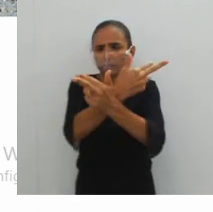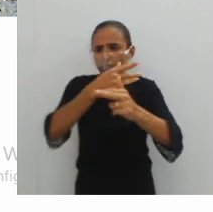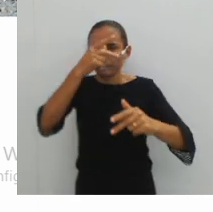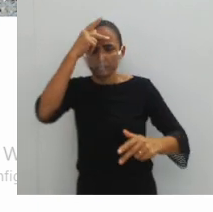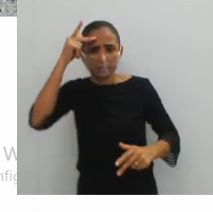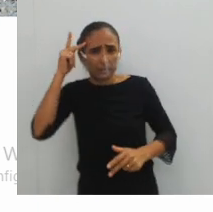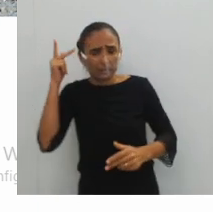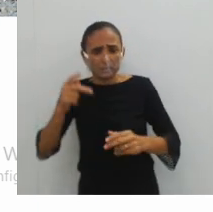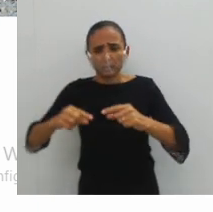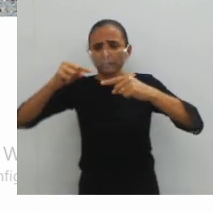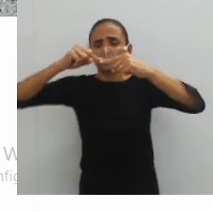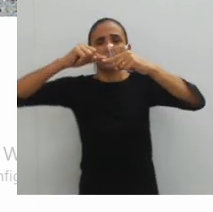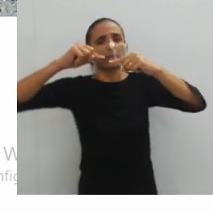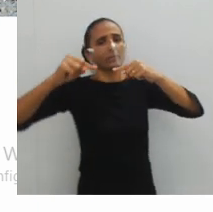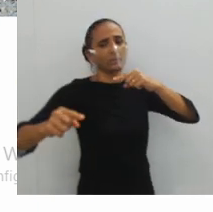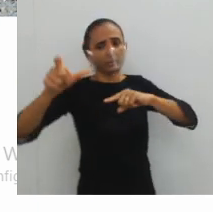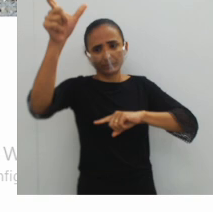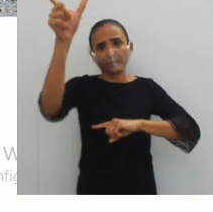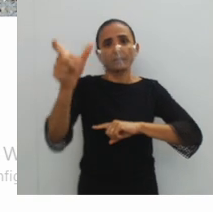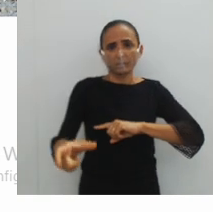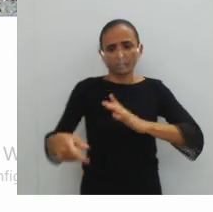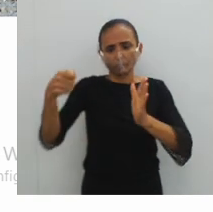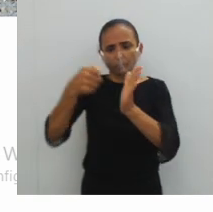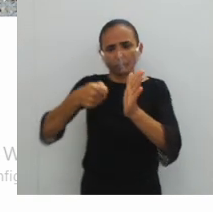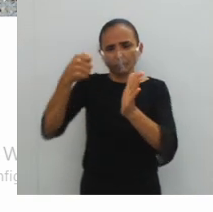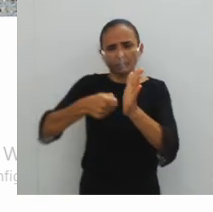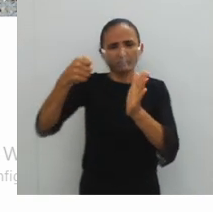era contra o ditador